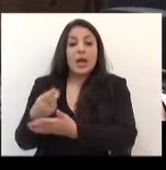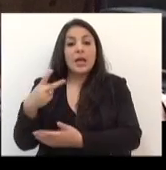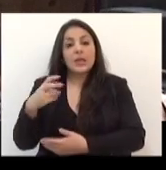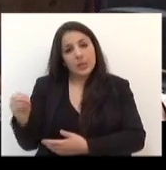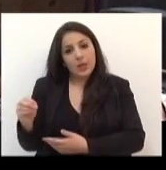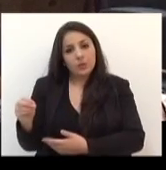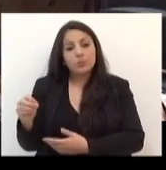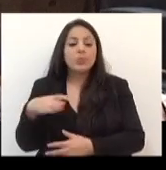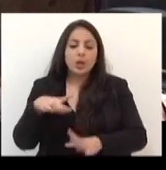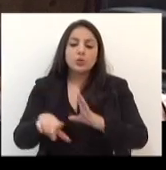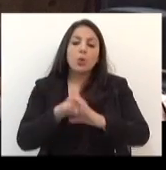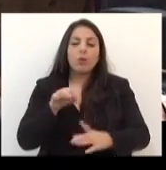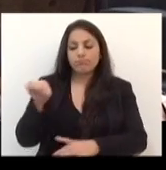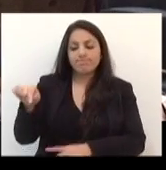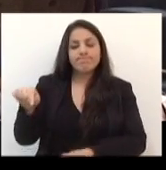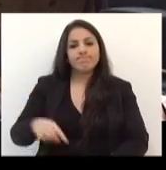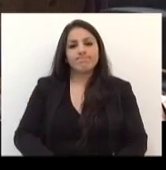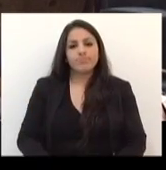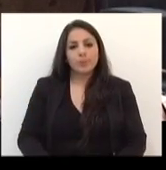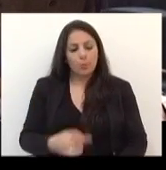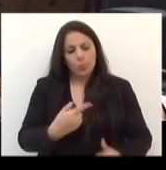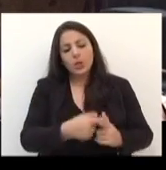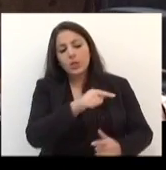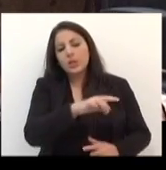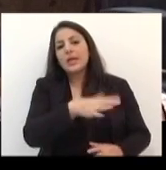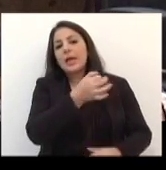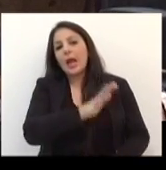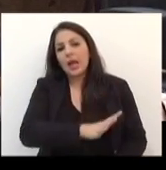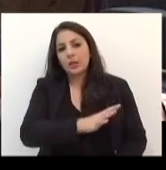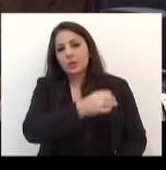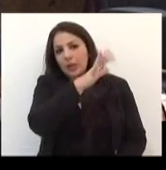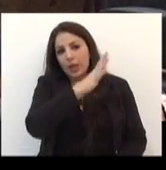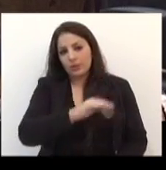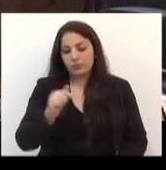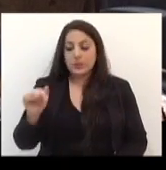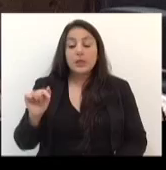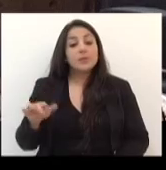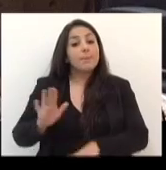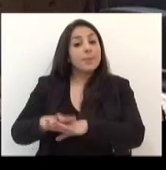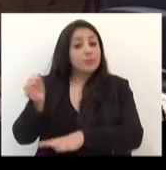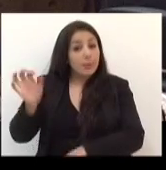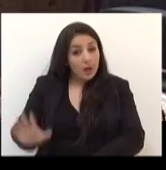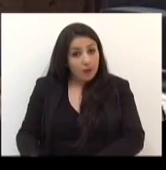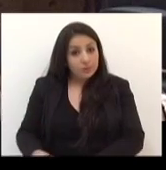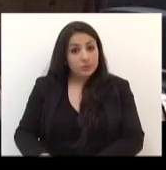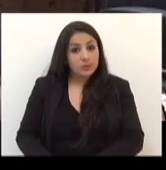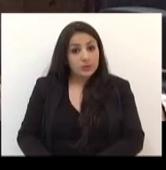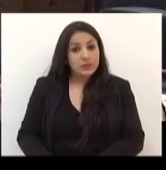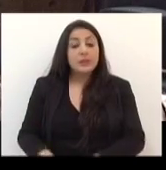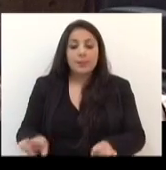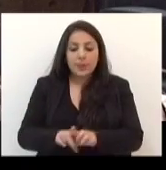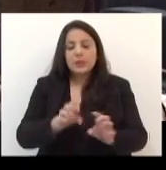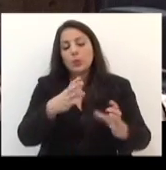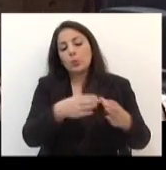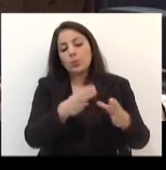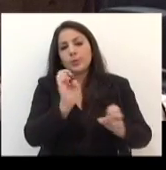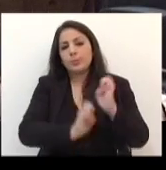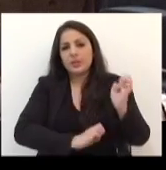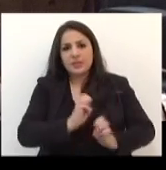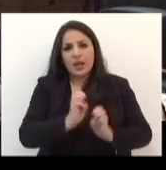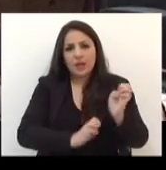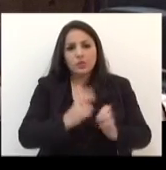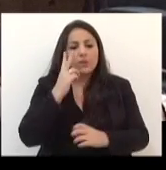sabe que existe um grupo de empresários que só visa ganhar dinheiro. Agora, eu também não posso